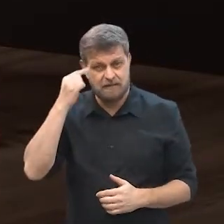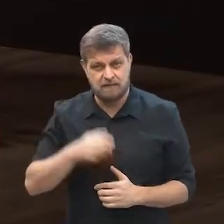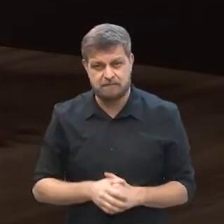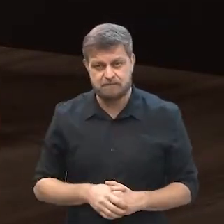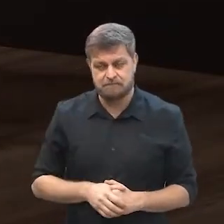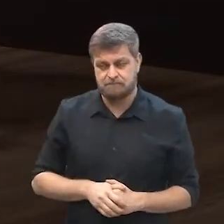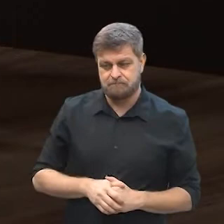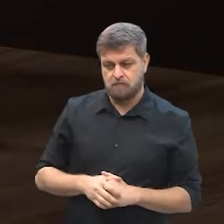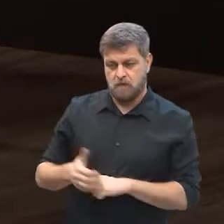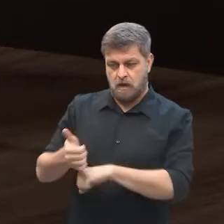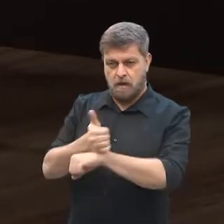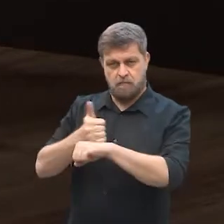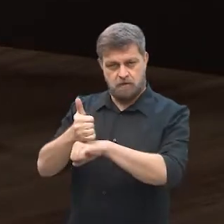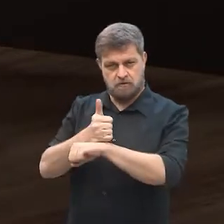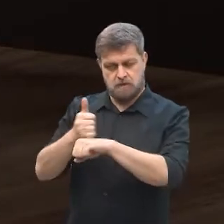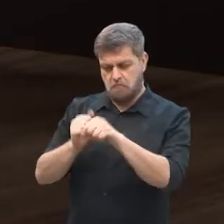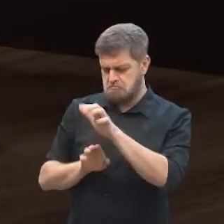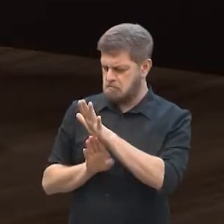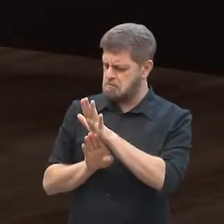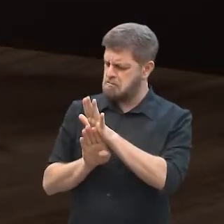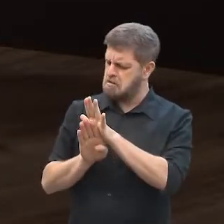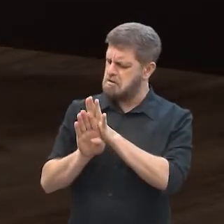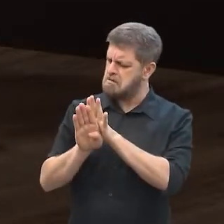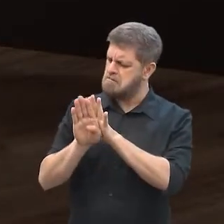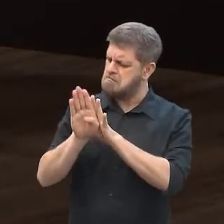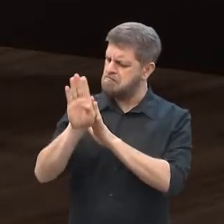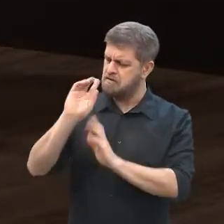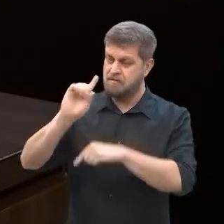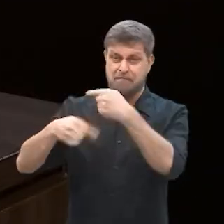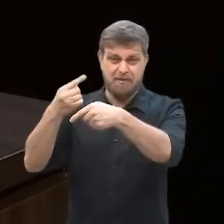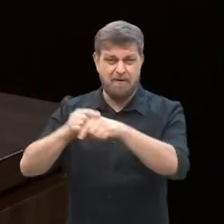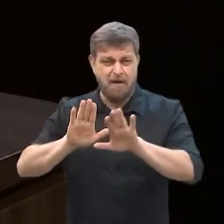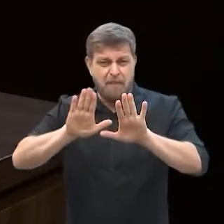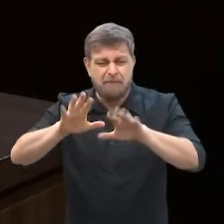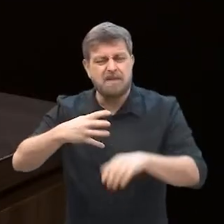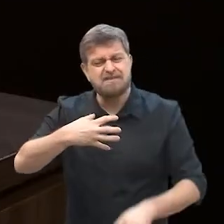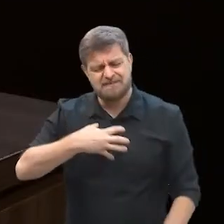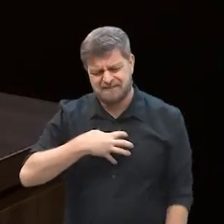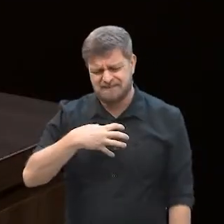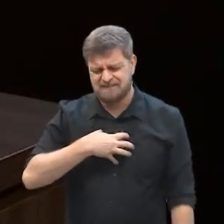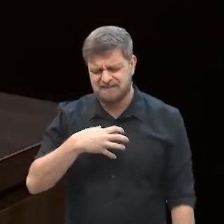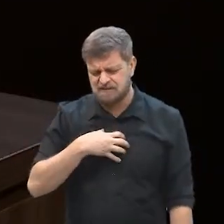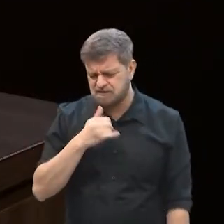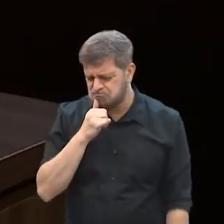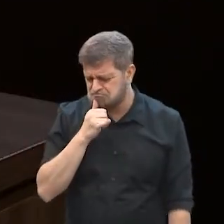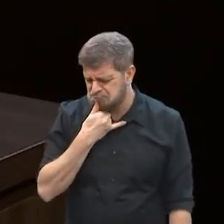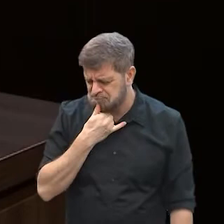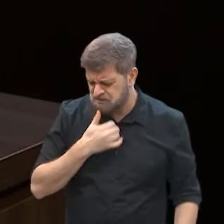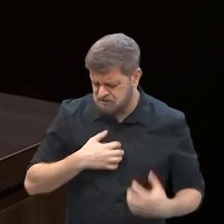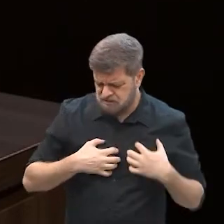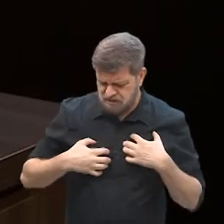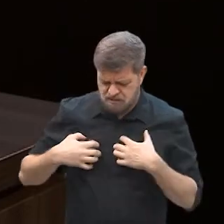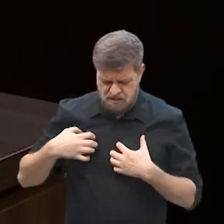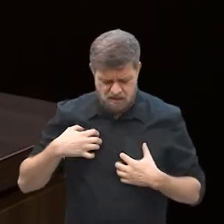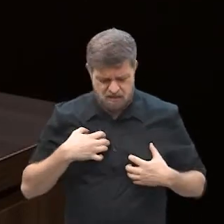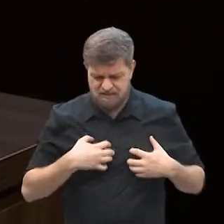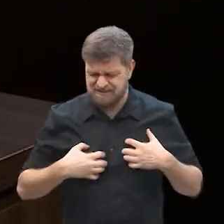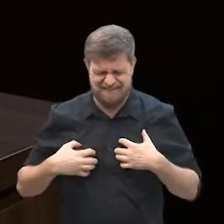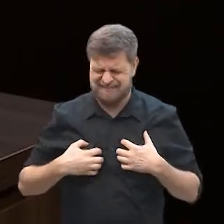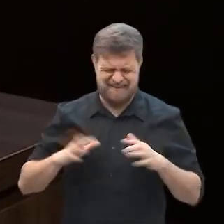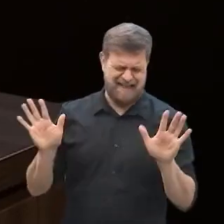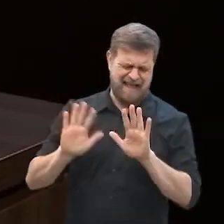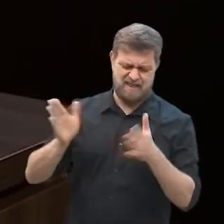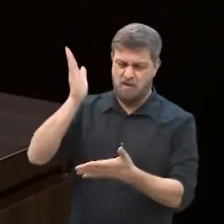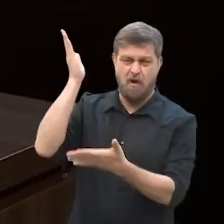de carreira profissional, é um sucesso. No entanto, se sentia infeliz e chegou no ponto que jogou tudo